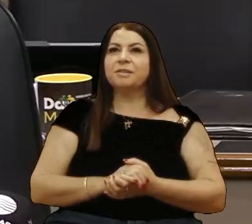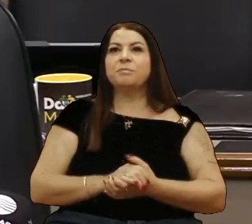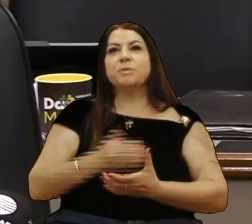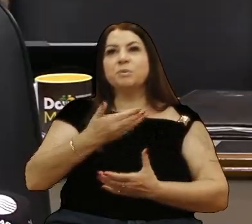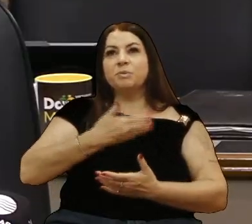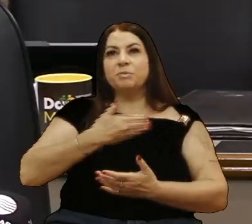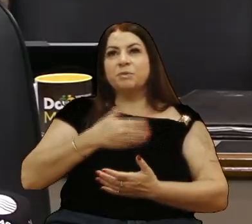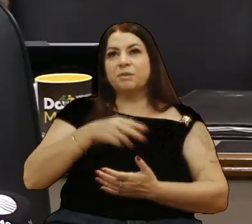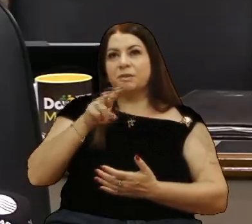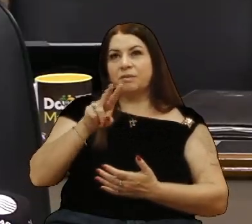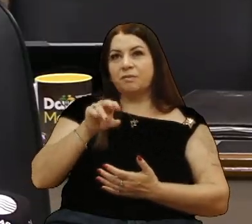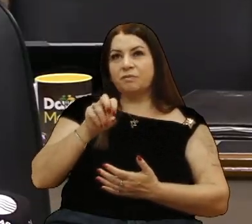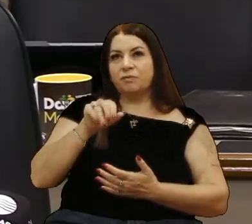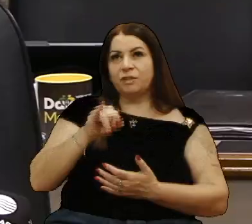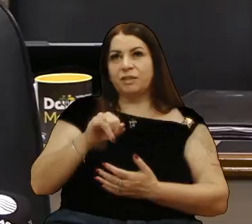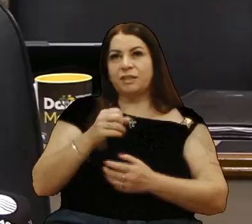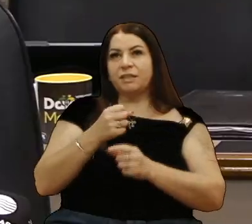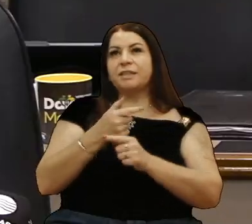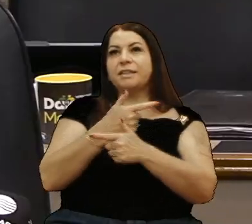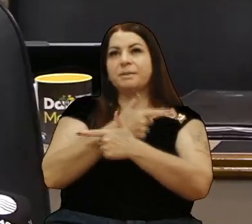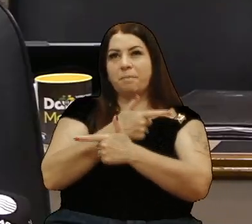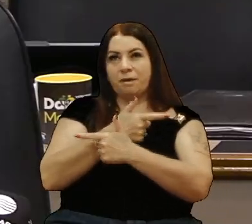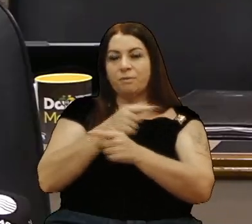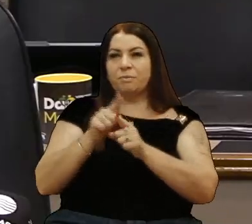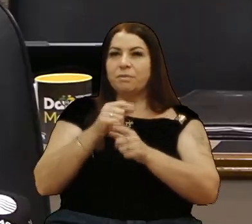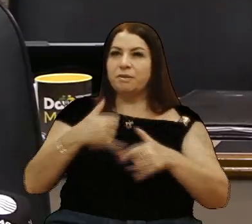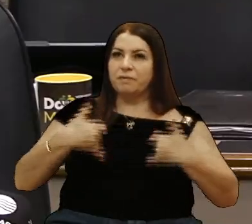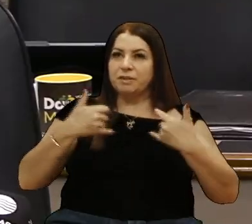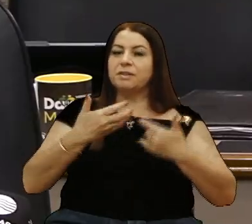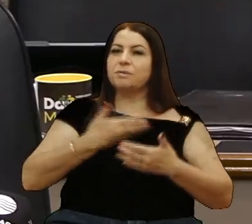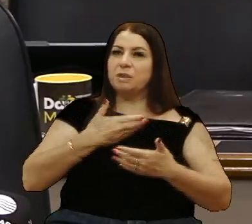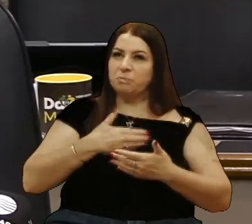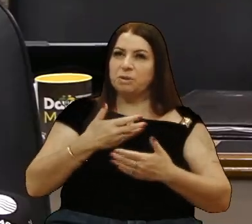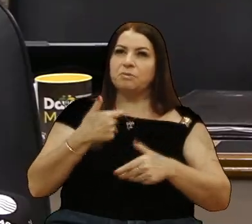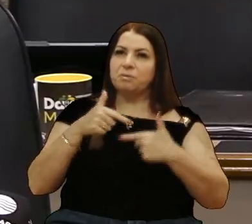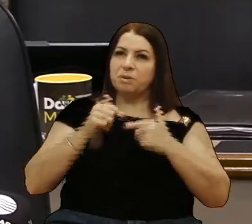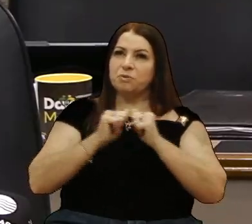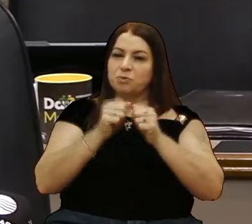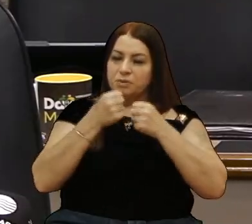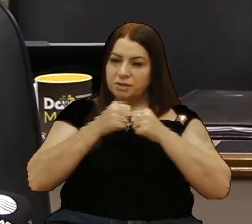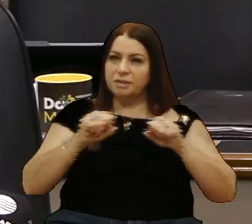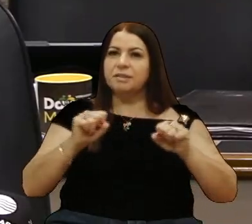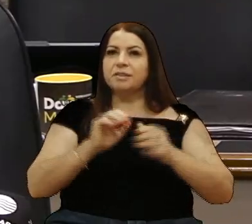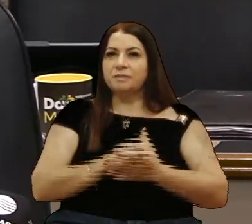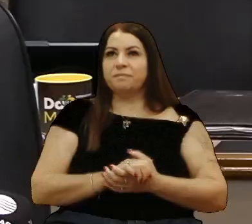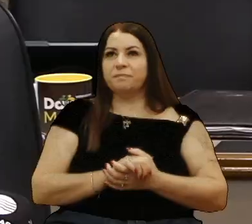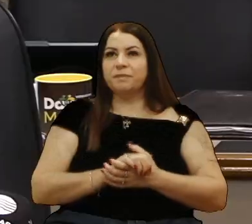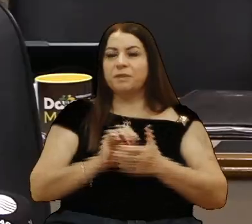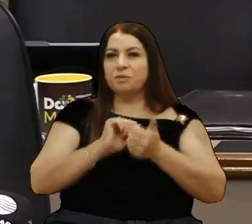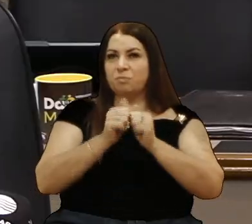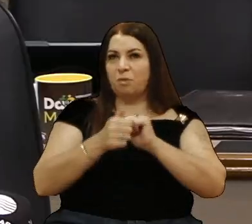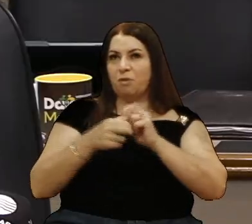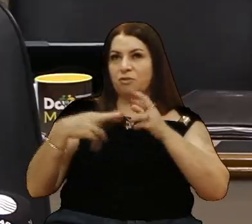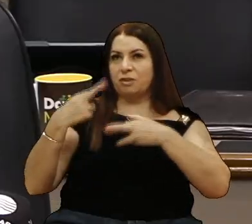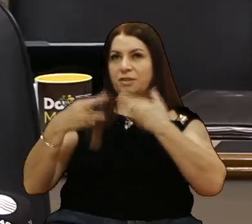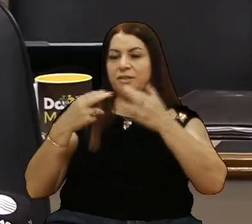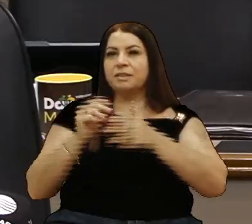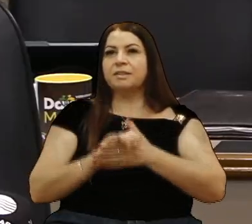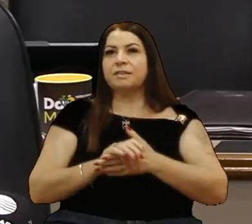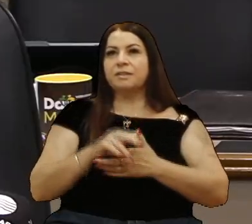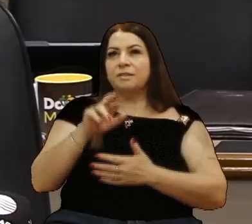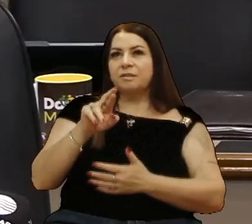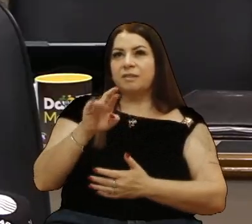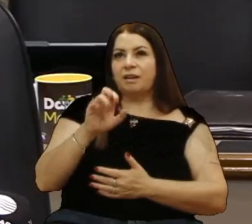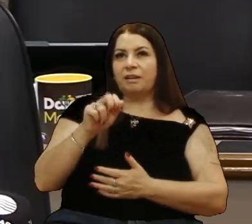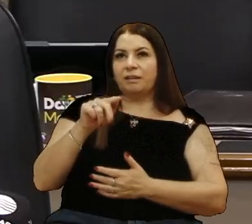amigo Vini Piazza, da Ismel, que está de aniversário, sempre um grande amigo atuante nessa Secretaria de Esporte e Lazer, né? O